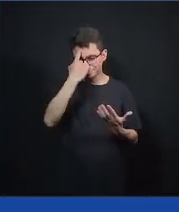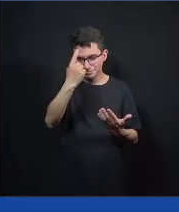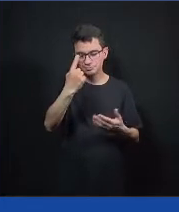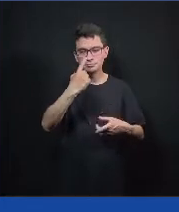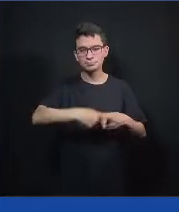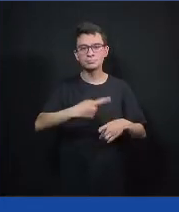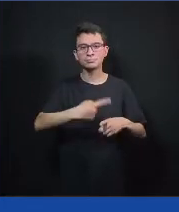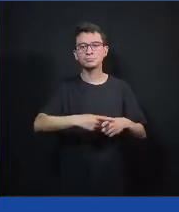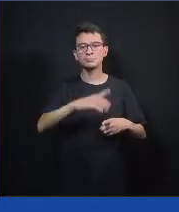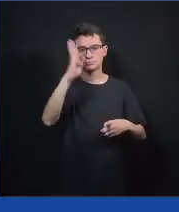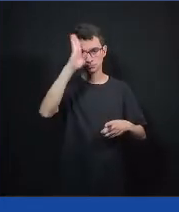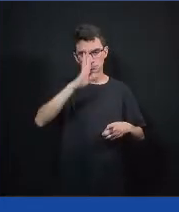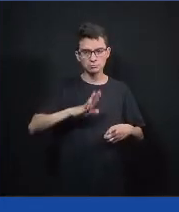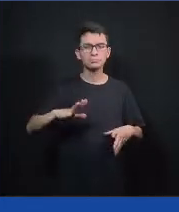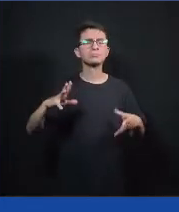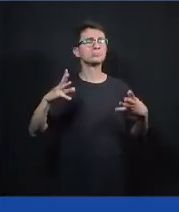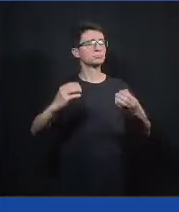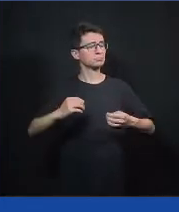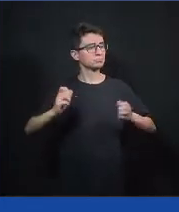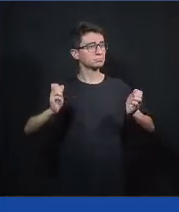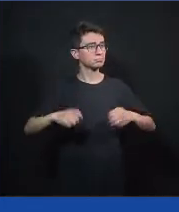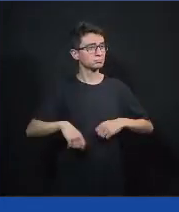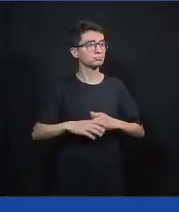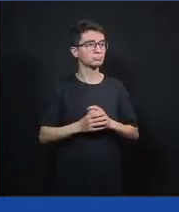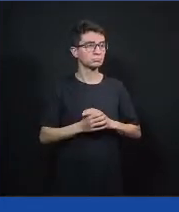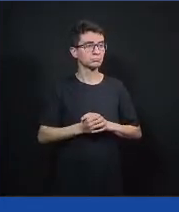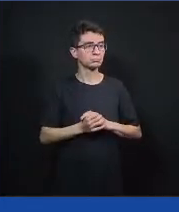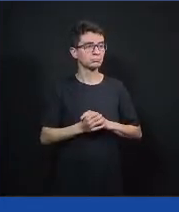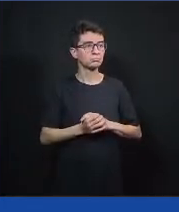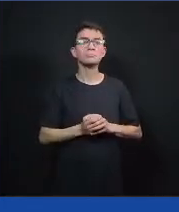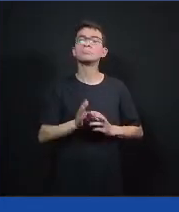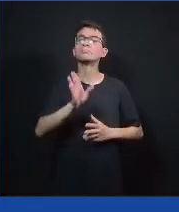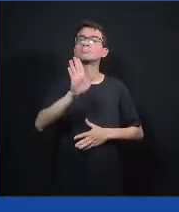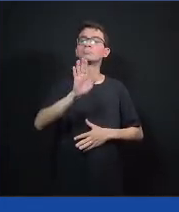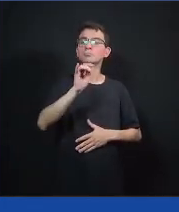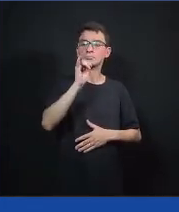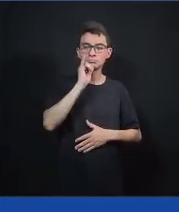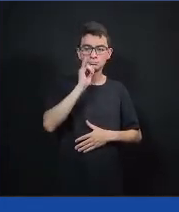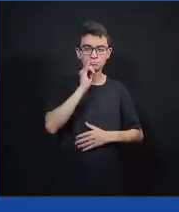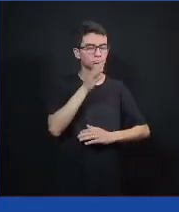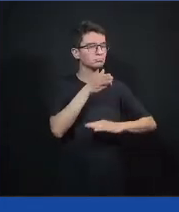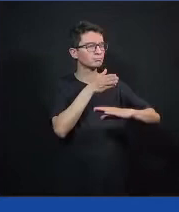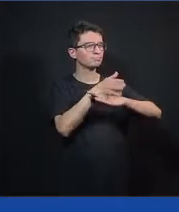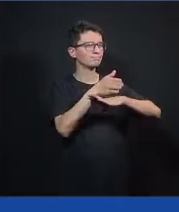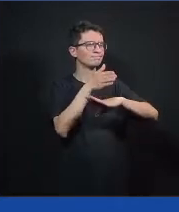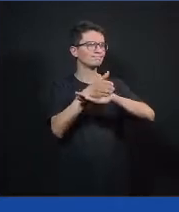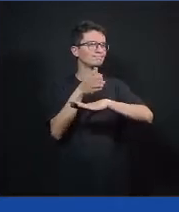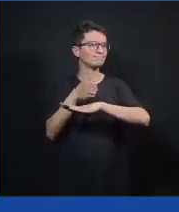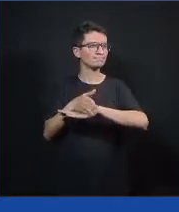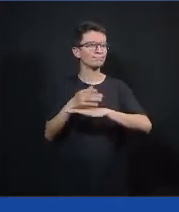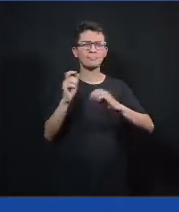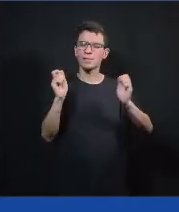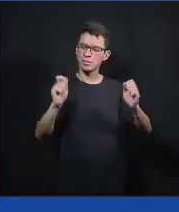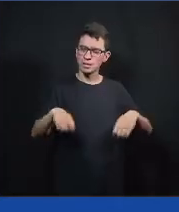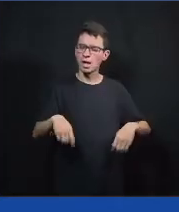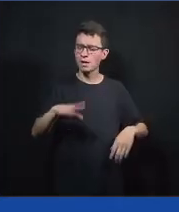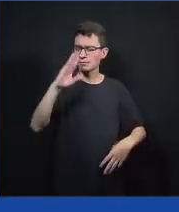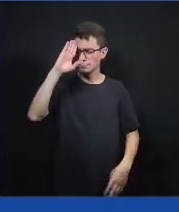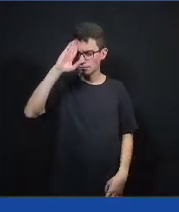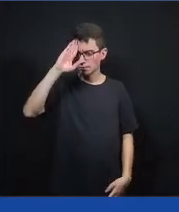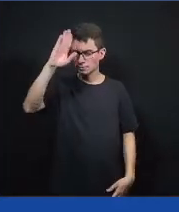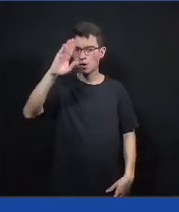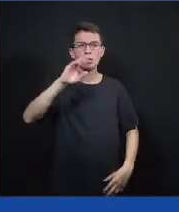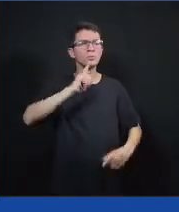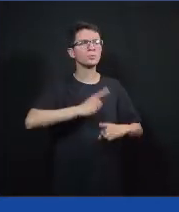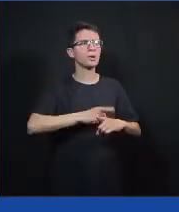podem empreender algo assim. Mas a gente não pode deixar de lado a participação, porque ela é fundamental para